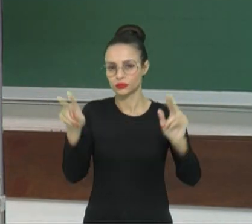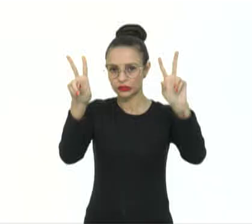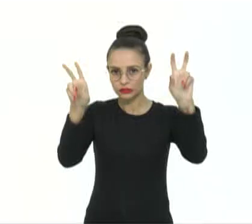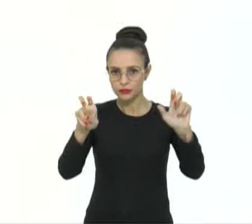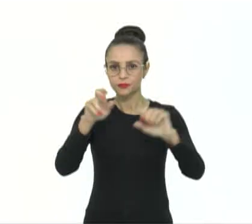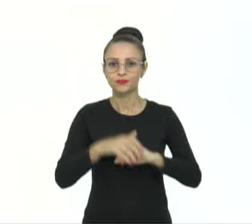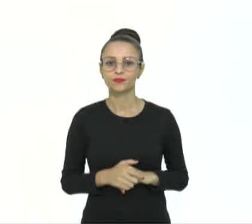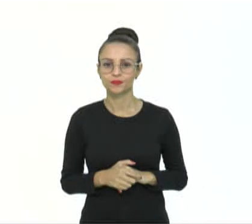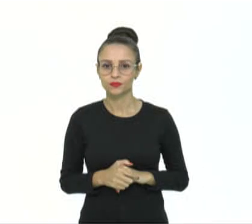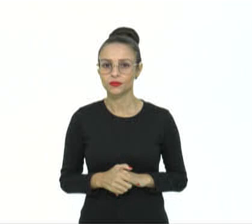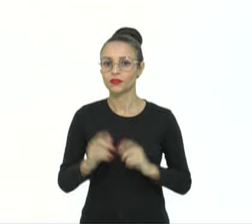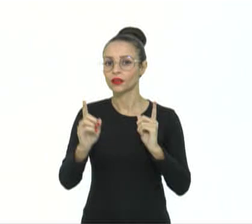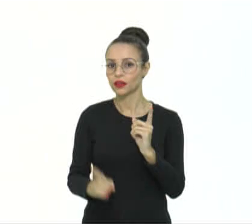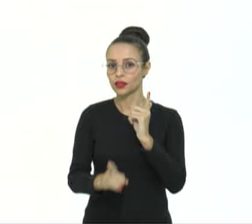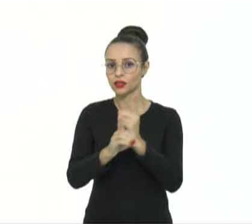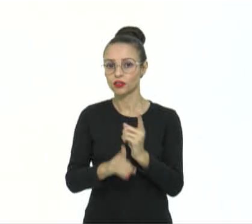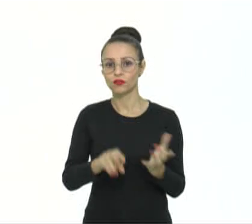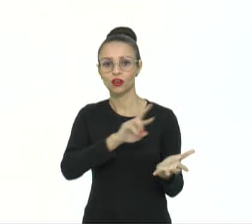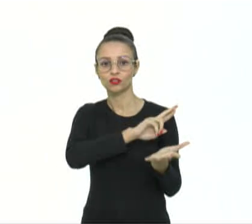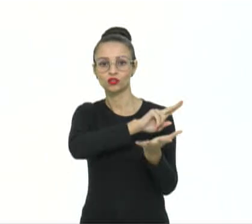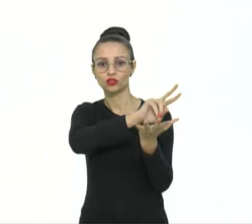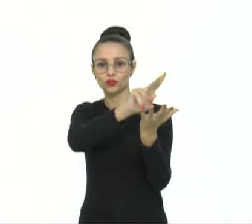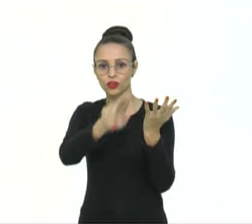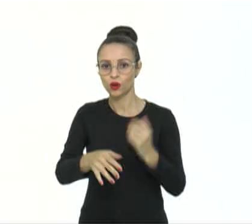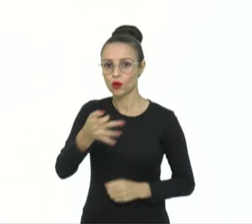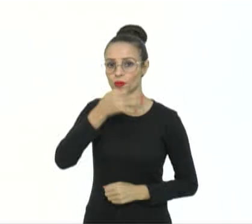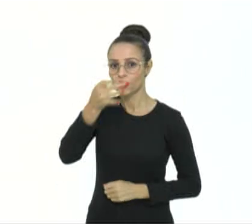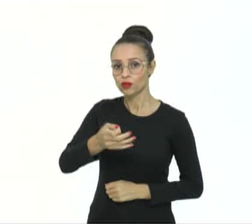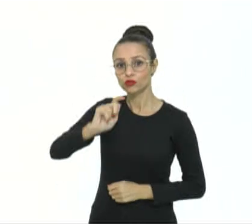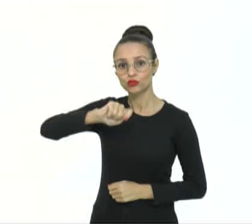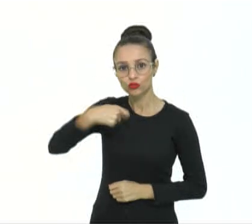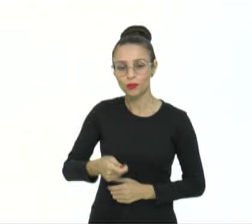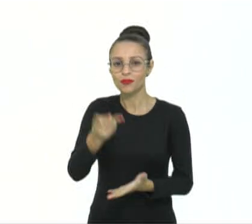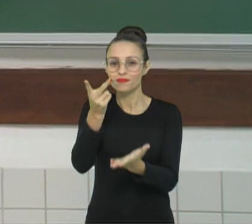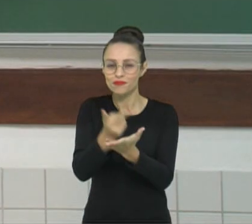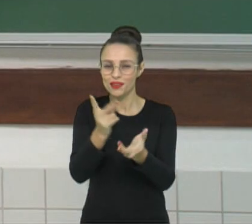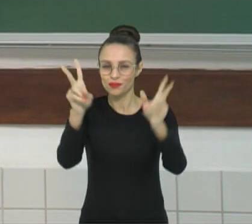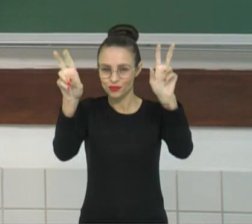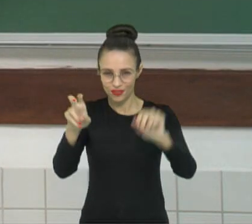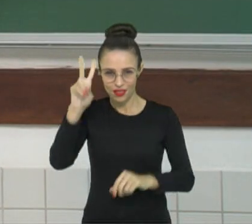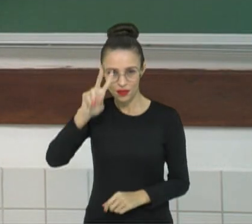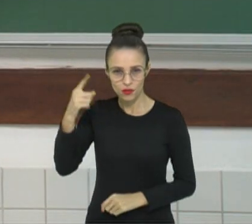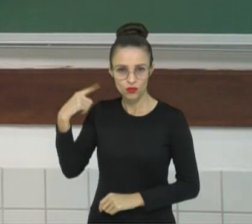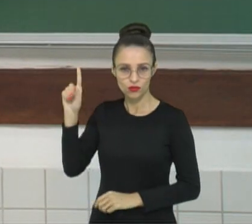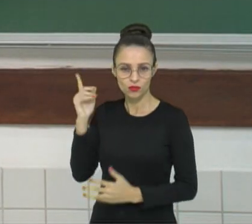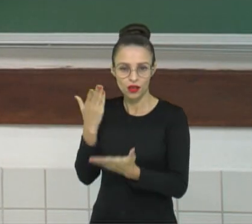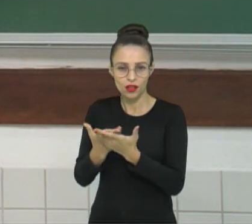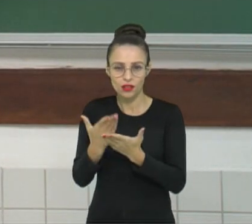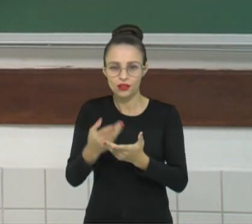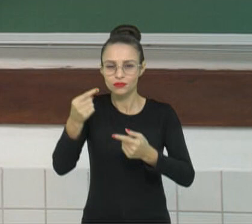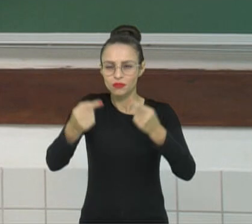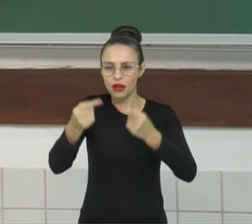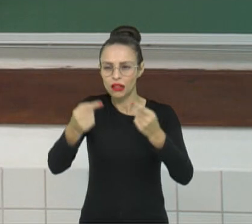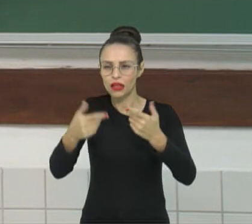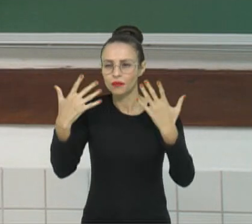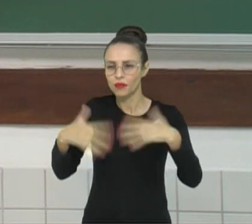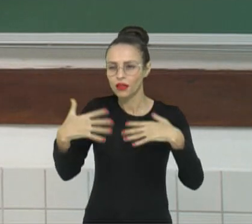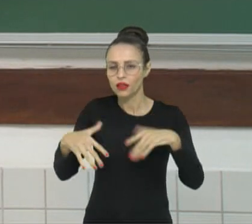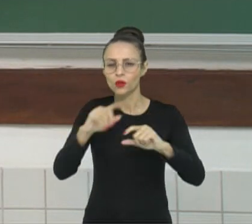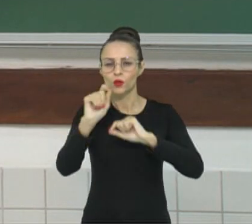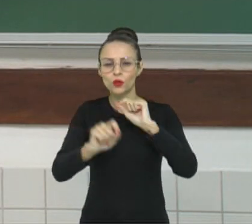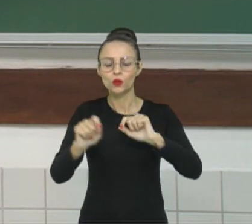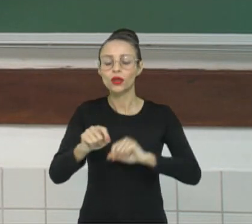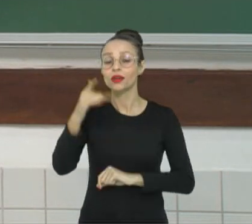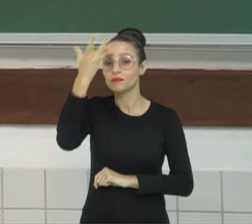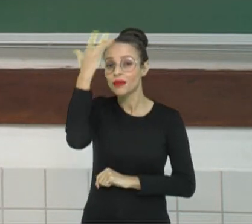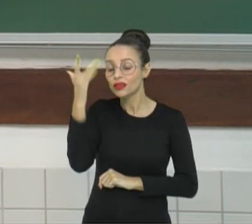temática. Identificar diferentes opiniões sobre o mesmo assunto. Lembram? Na aula anterior a gente falou de polêmica. O que é a polêmica? É